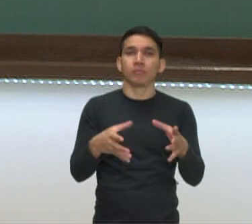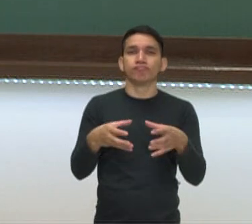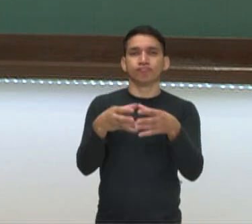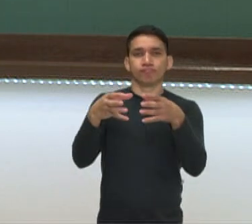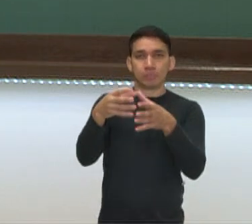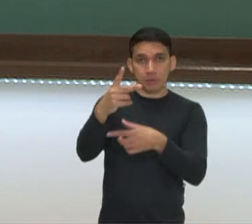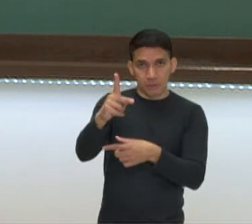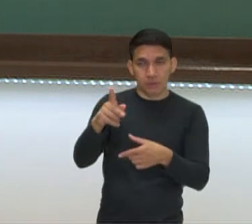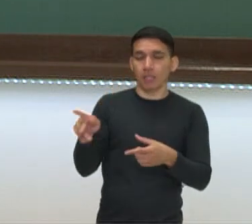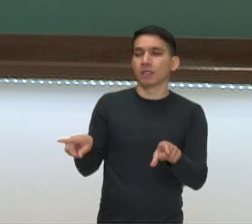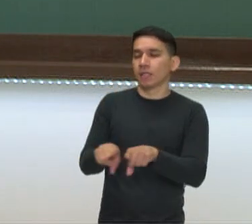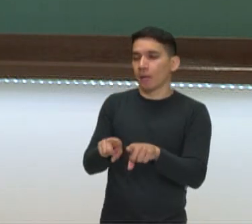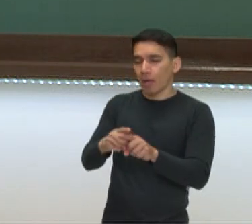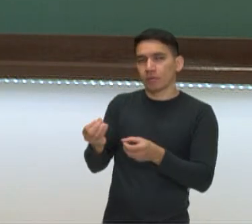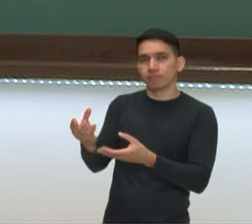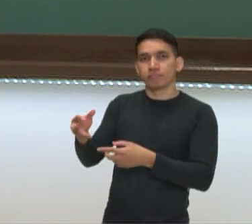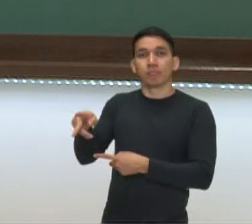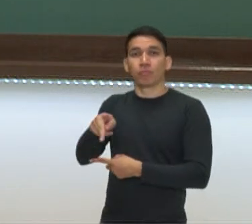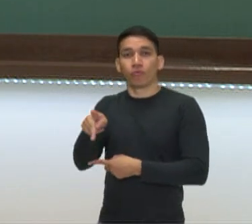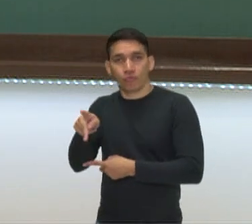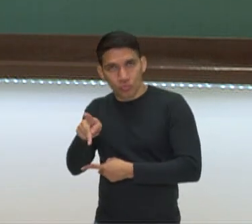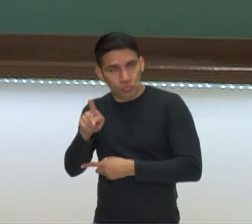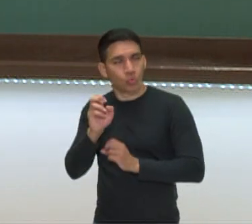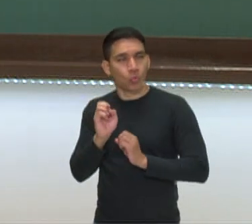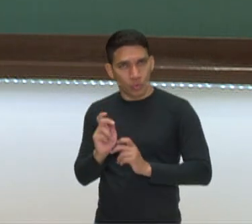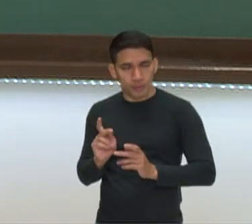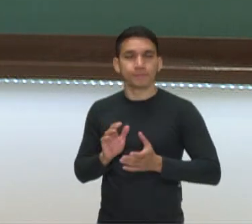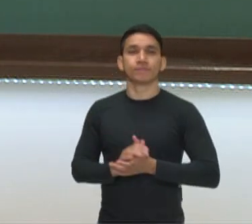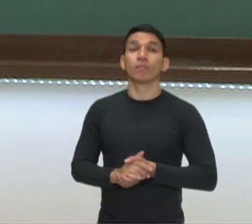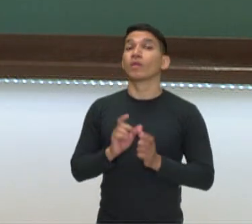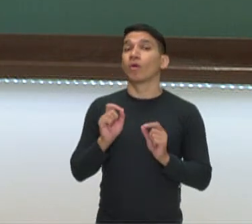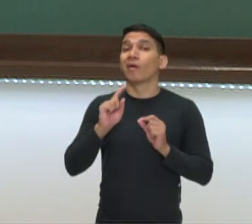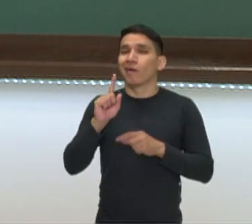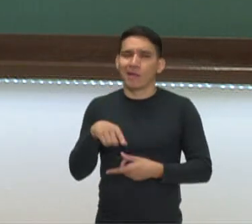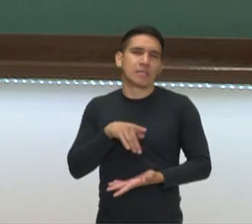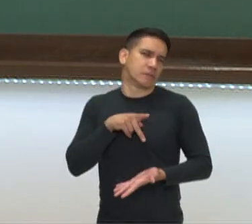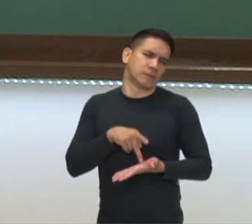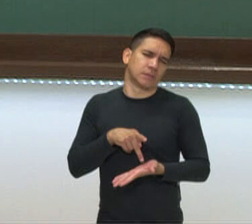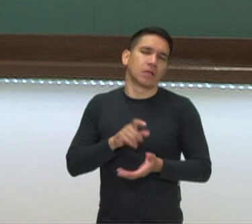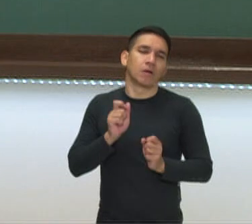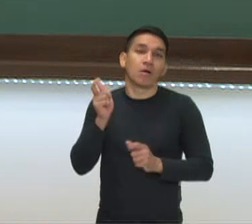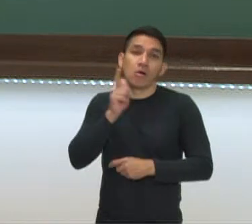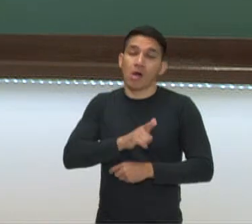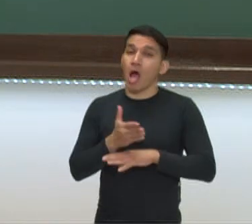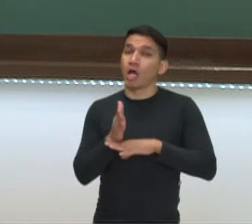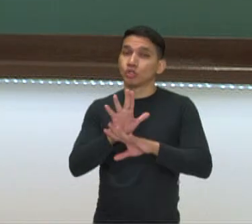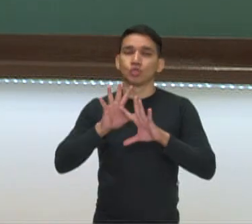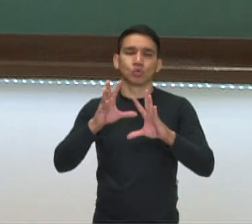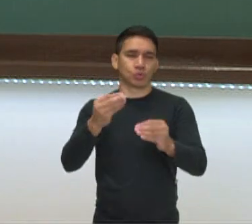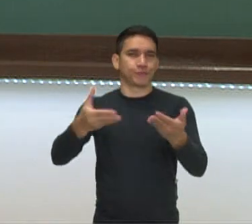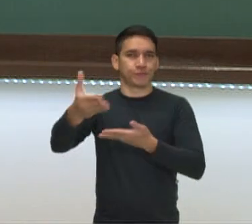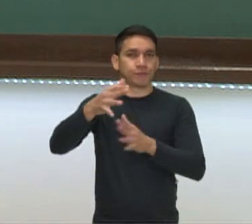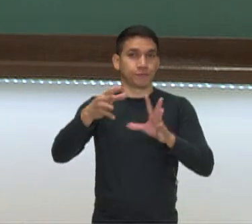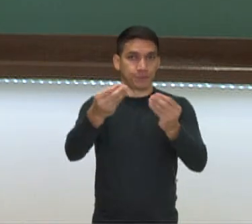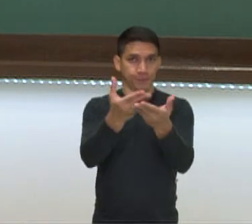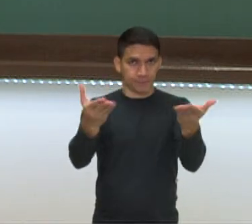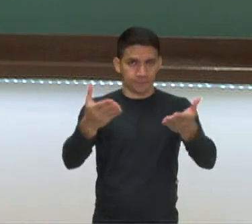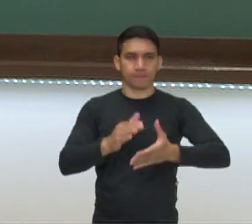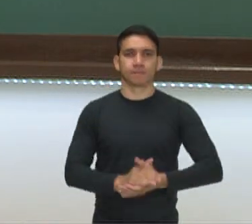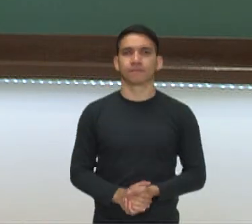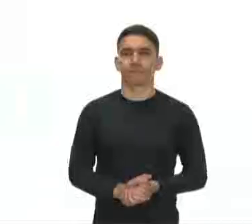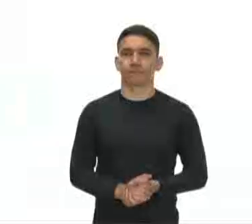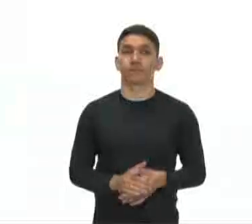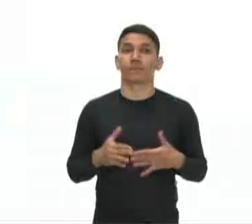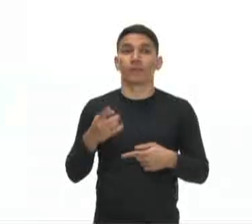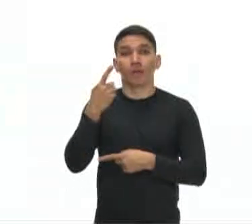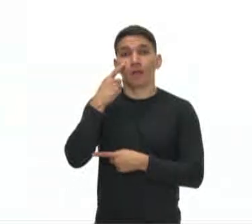turma, com o seu professor ou com a sua professora, né? Que isso certamente vai ajudar todos vocês. Então, olha só,